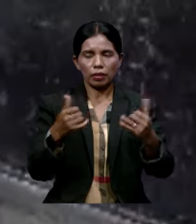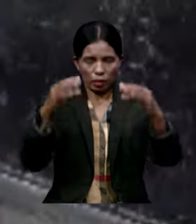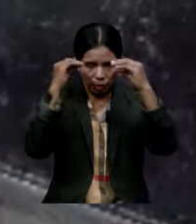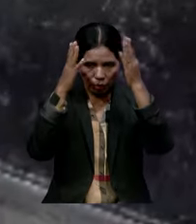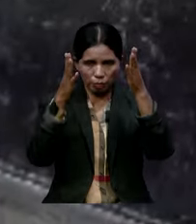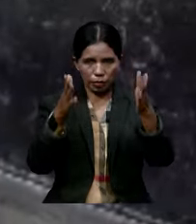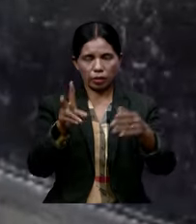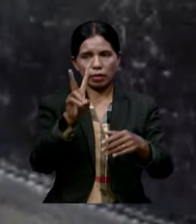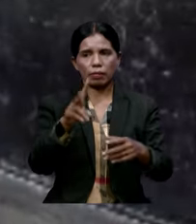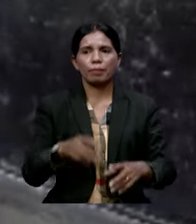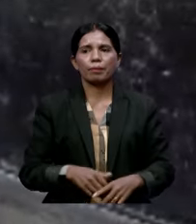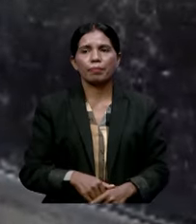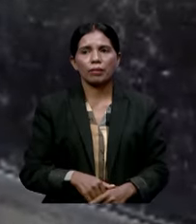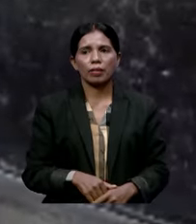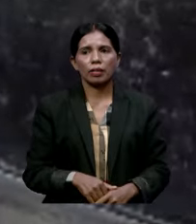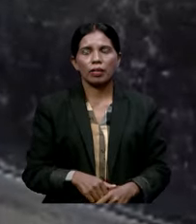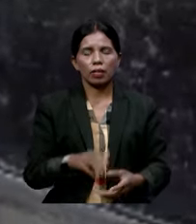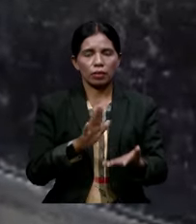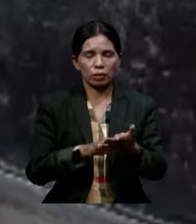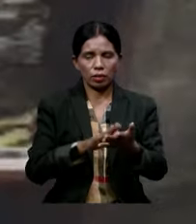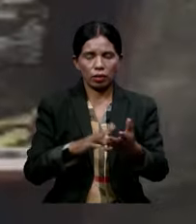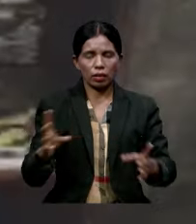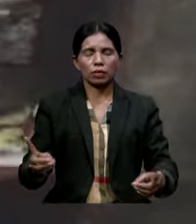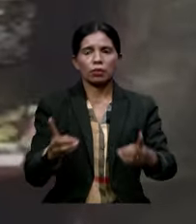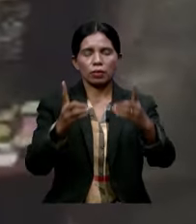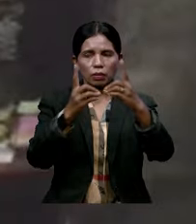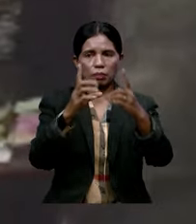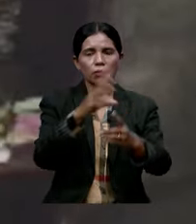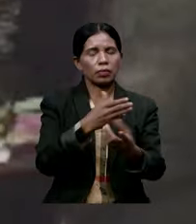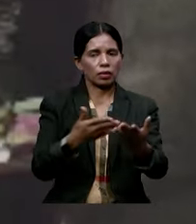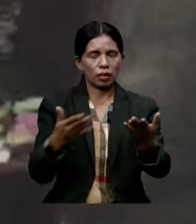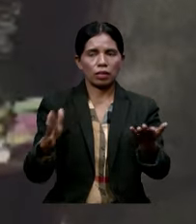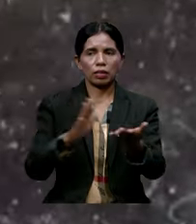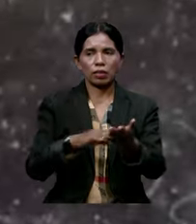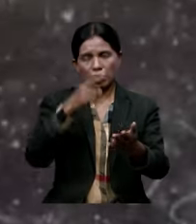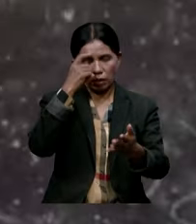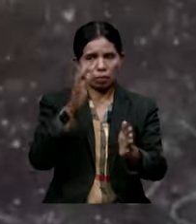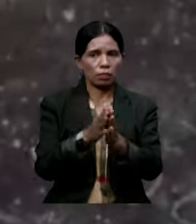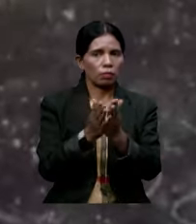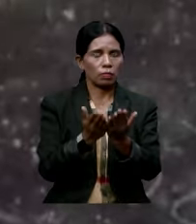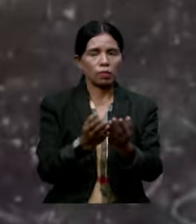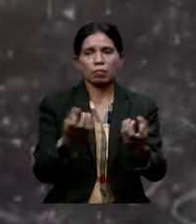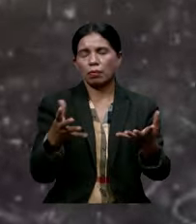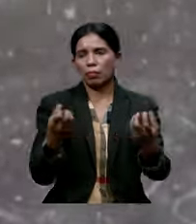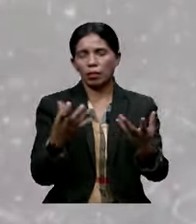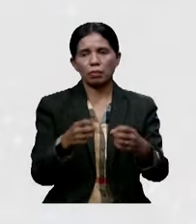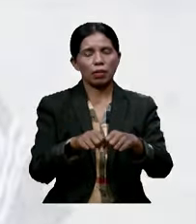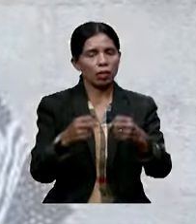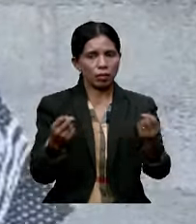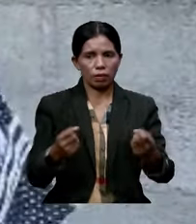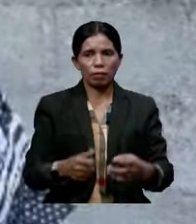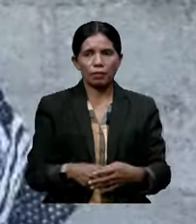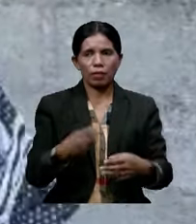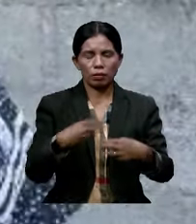professores na rua. Escola ainda nem enfrenta mais problema falta manual escolar, também livro barak mak atona. Dificuldade,